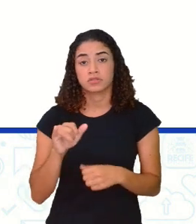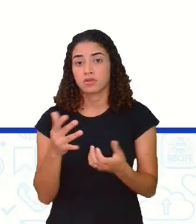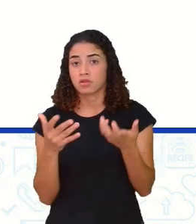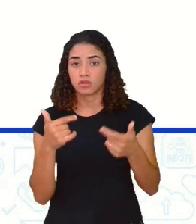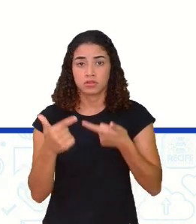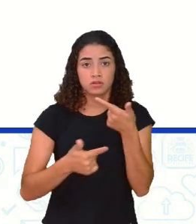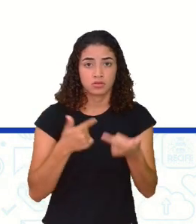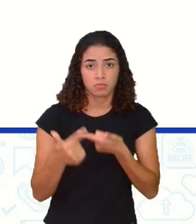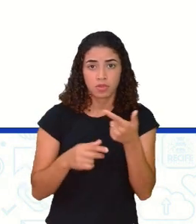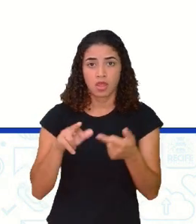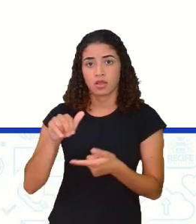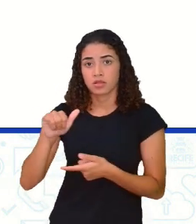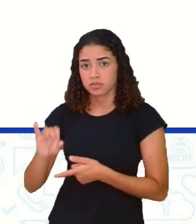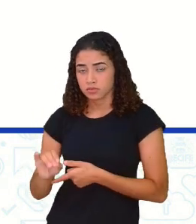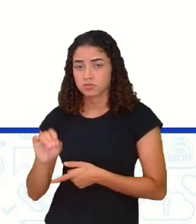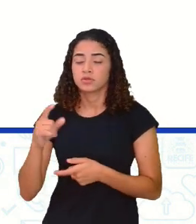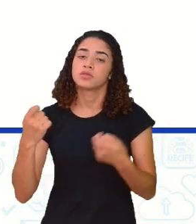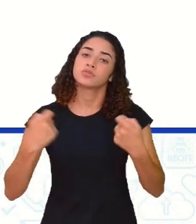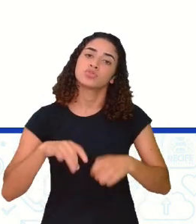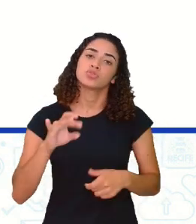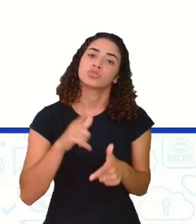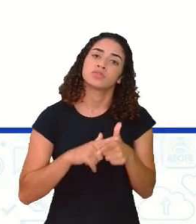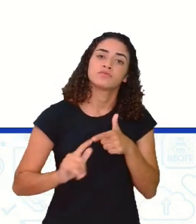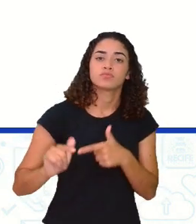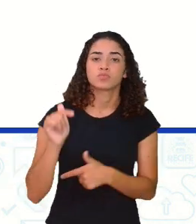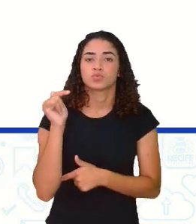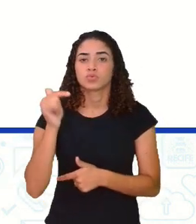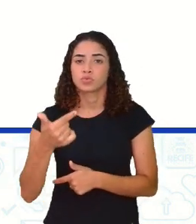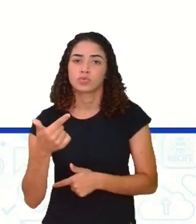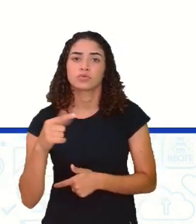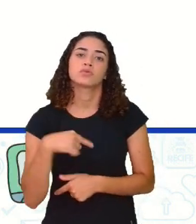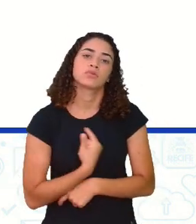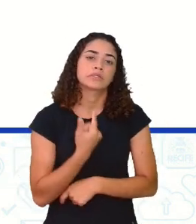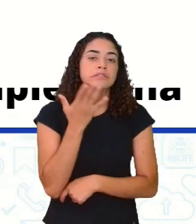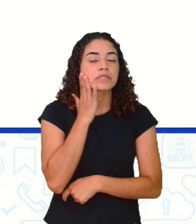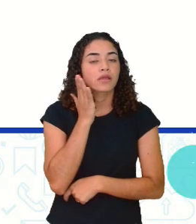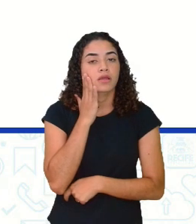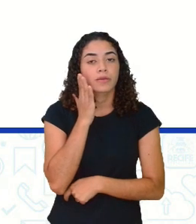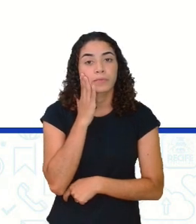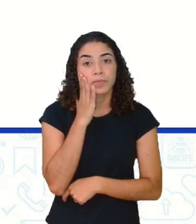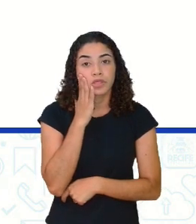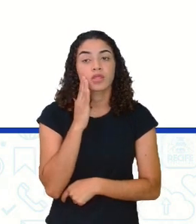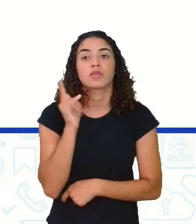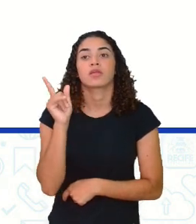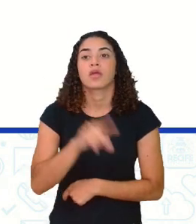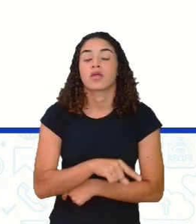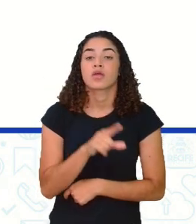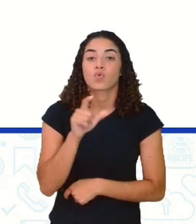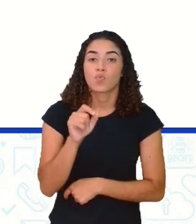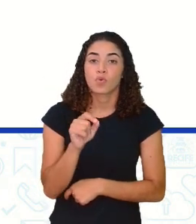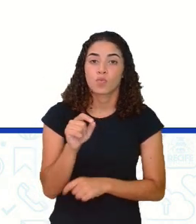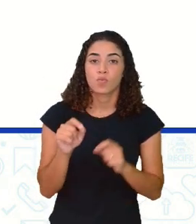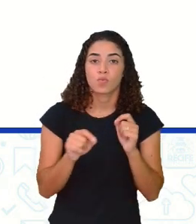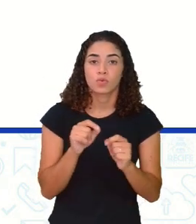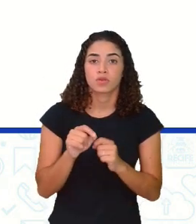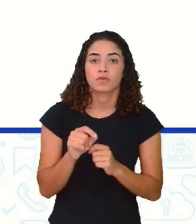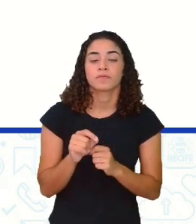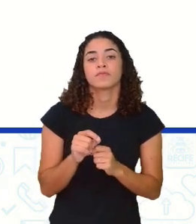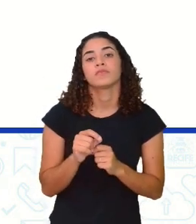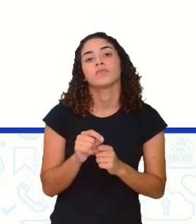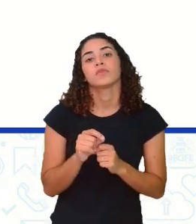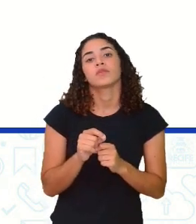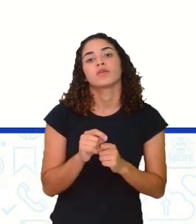o raio, é só dividir o diâmetro por 2, porque a gente sabe que o diâmetro corresponde a 2 vezes o